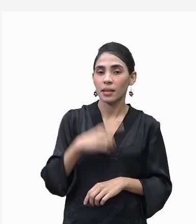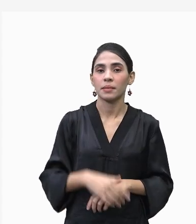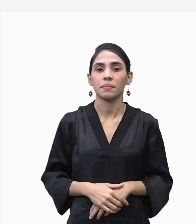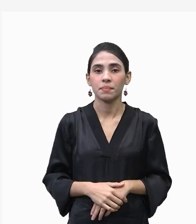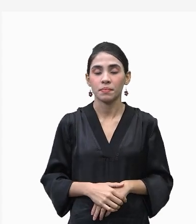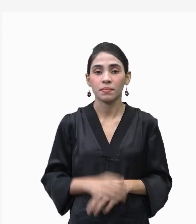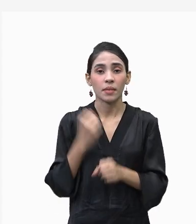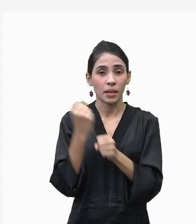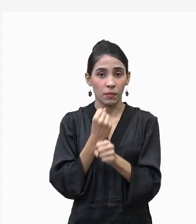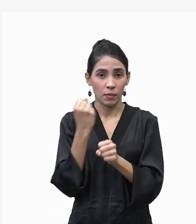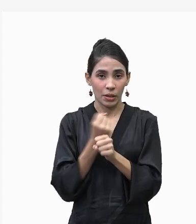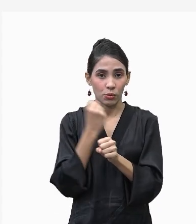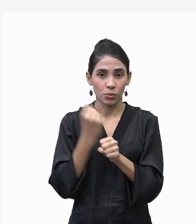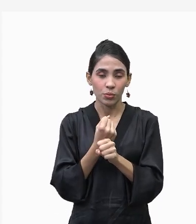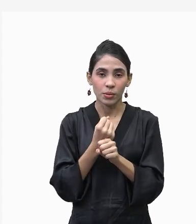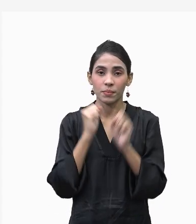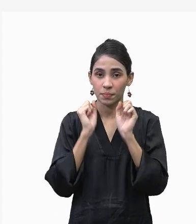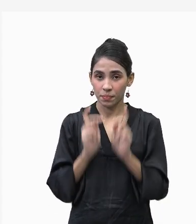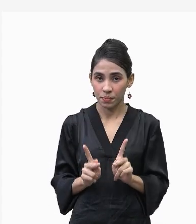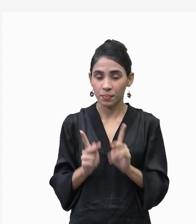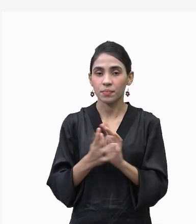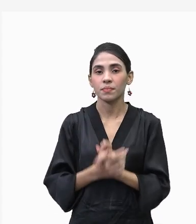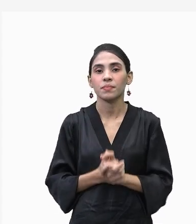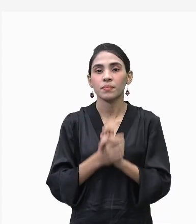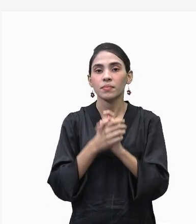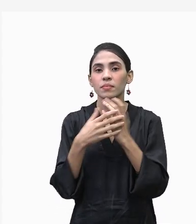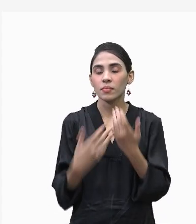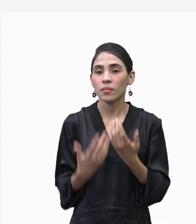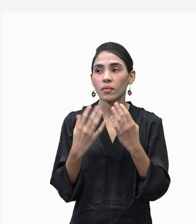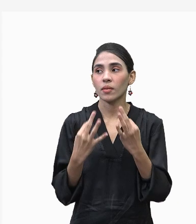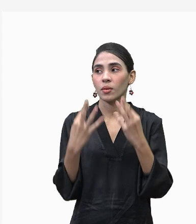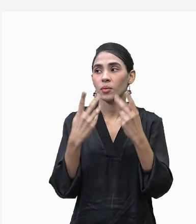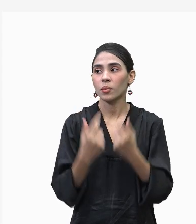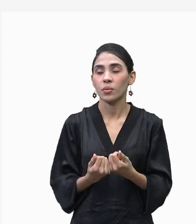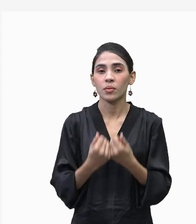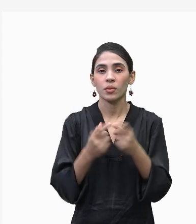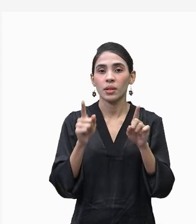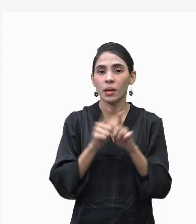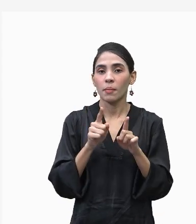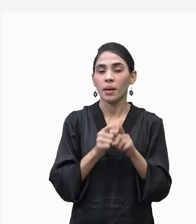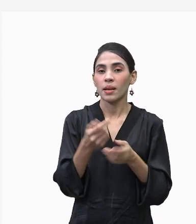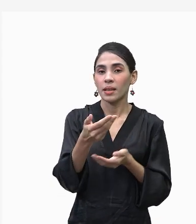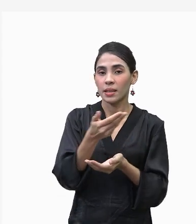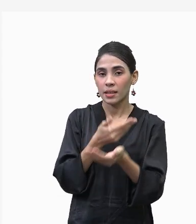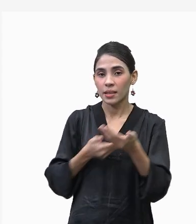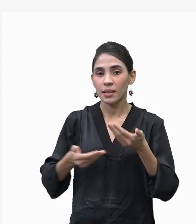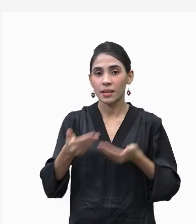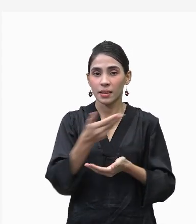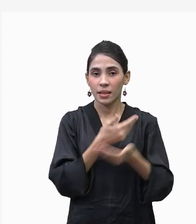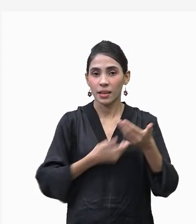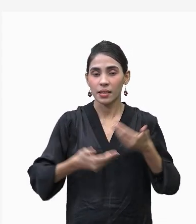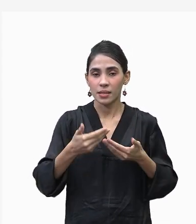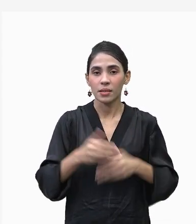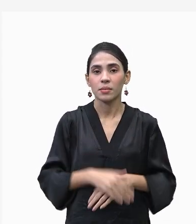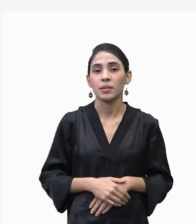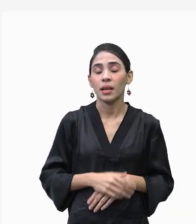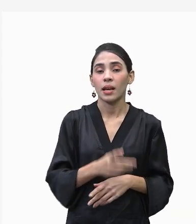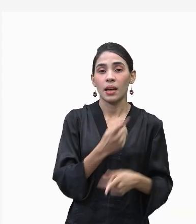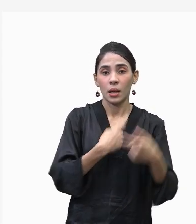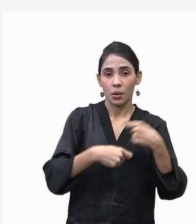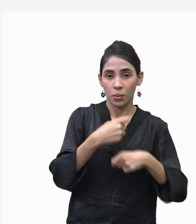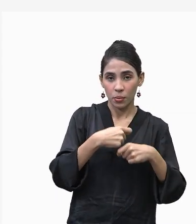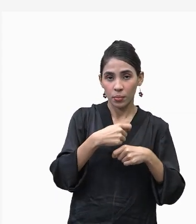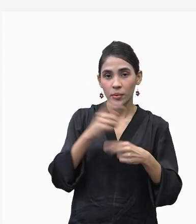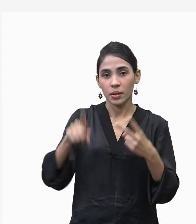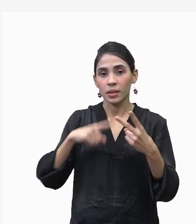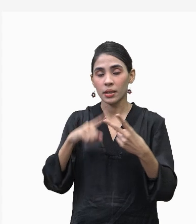dessas infraestruturas, ok? E tudo isso, obviamente, aí na interação entre a economia e